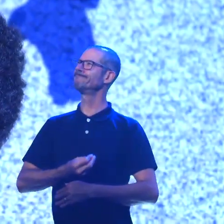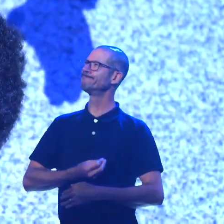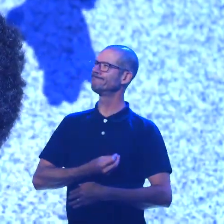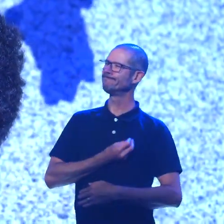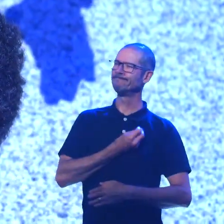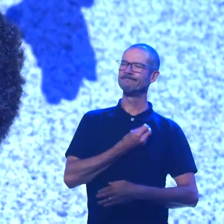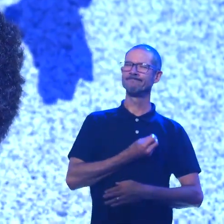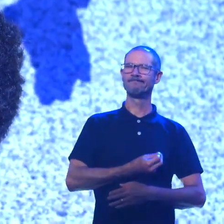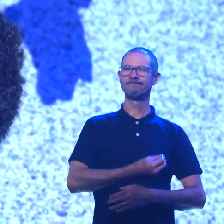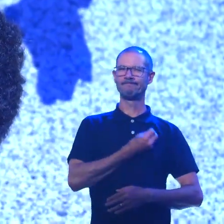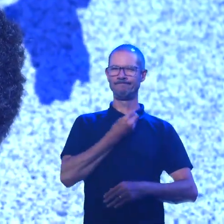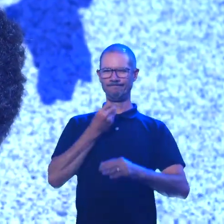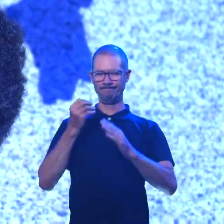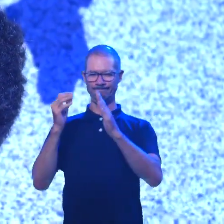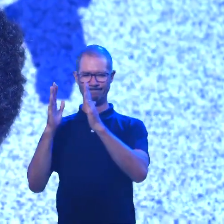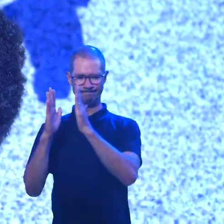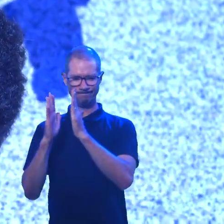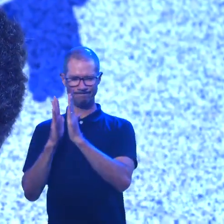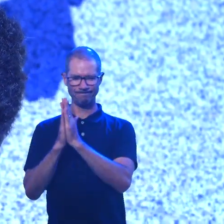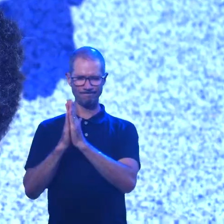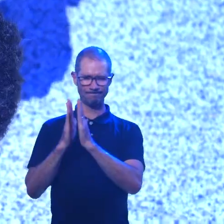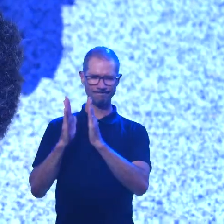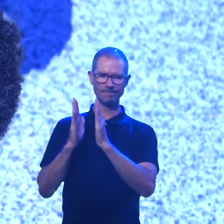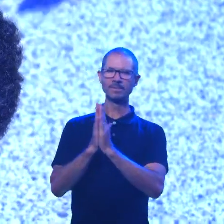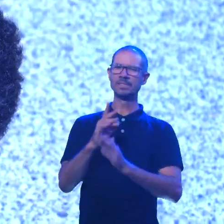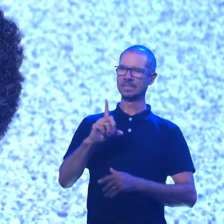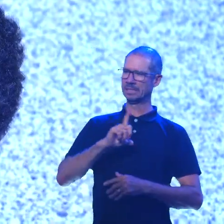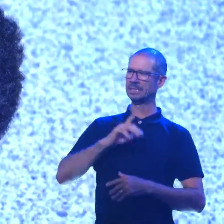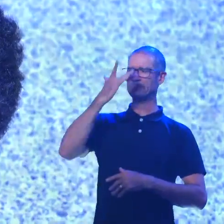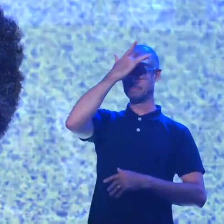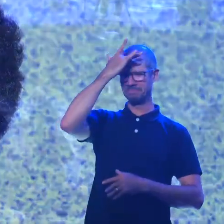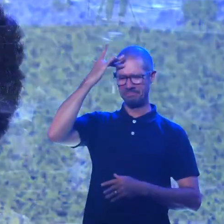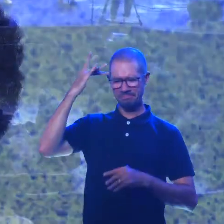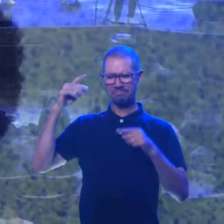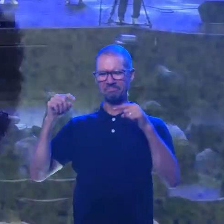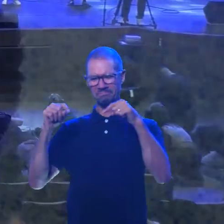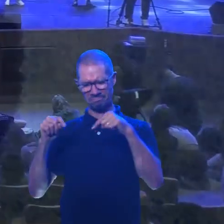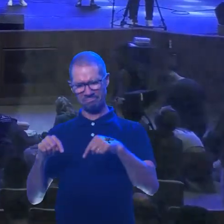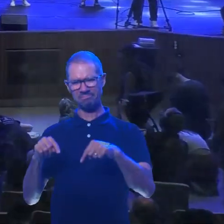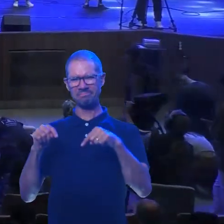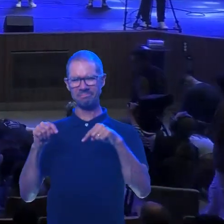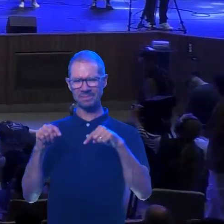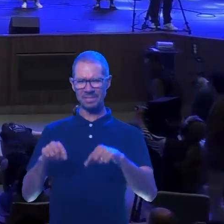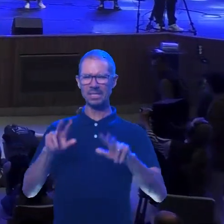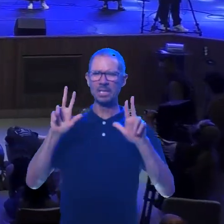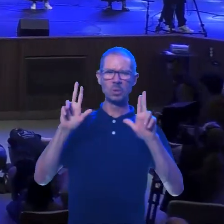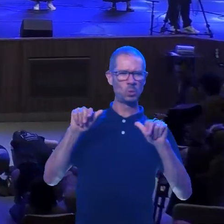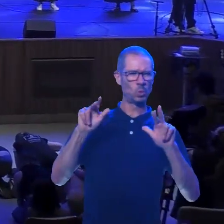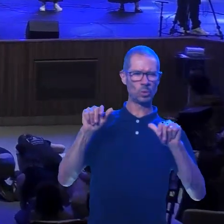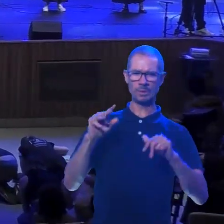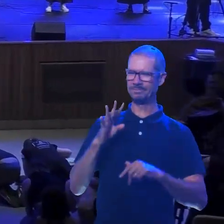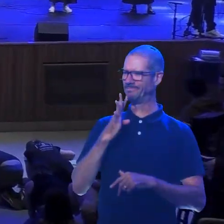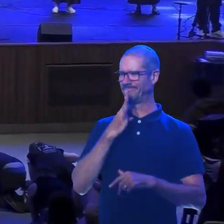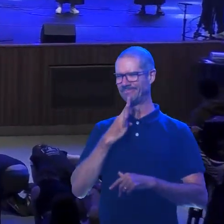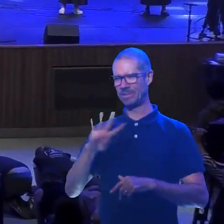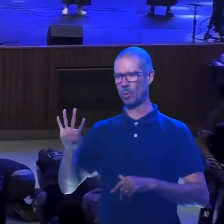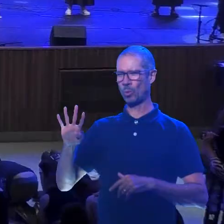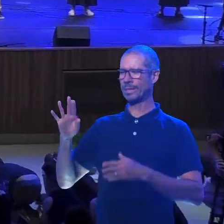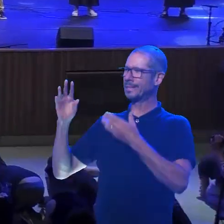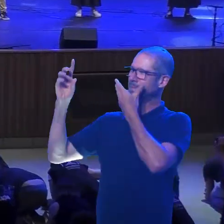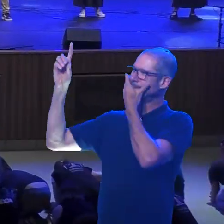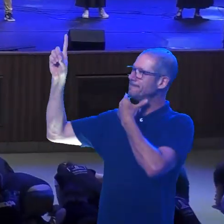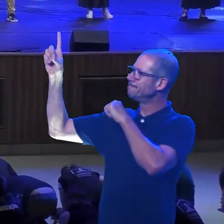Queria pedir para você fechar os seus olhos no seu lugar. Existem pessoas aqui que nunca conheceram esse Pai que estamos falando hoje